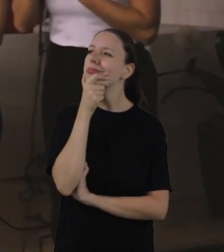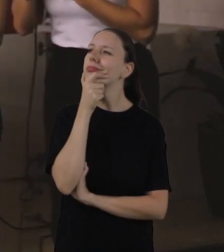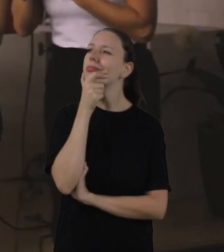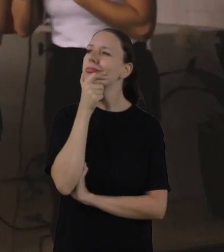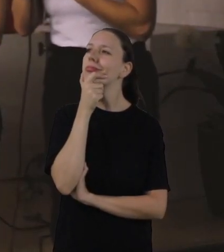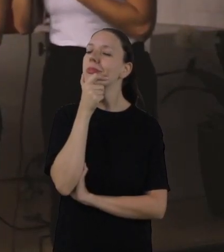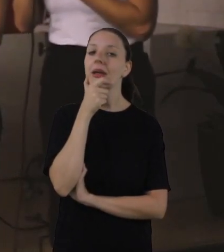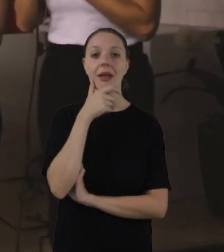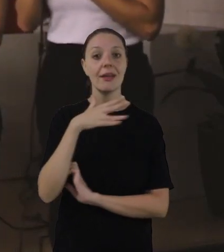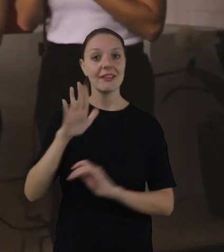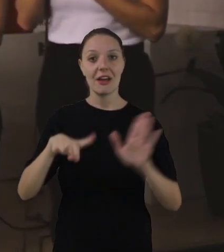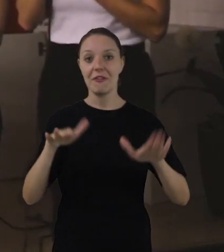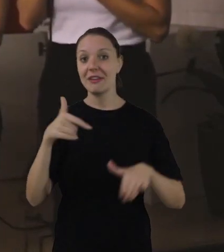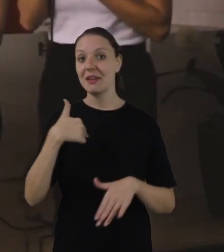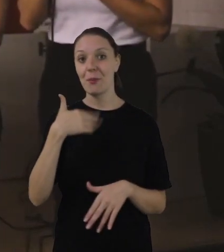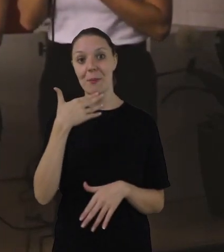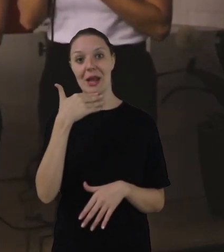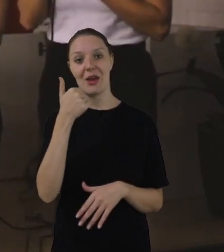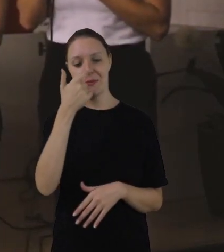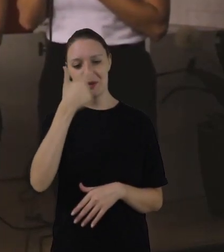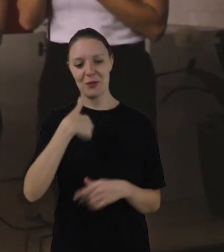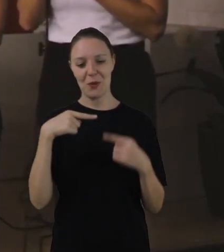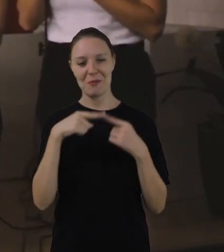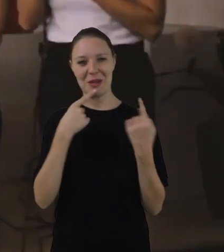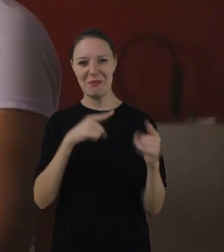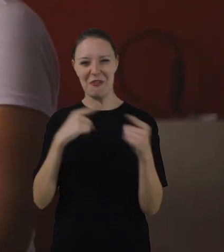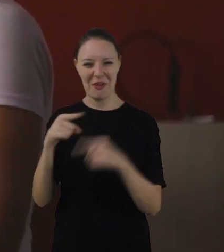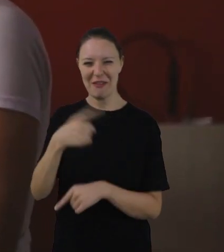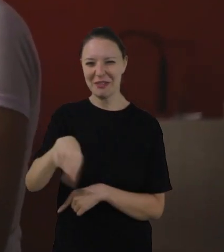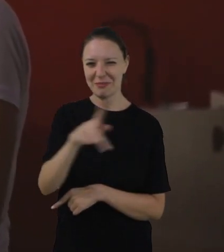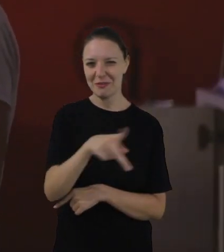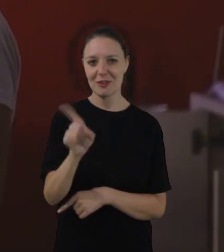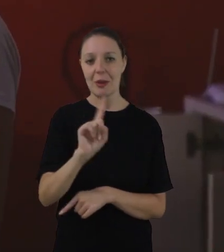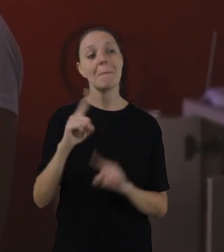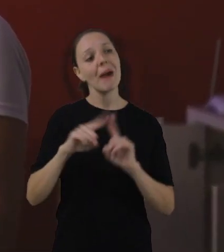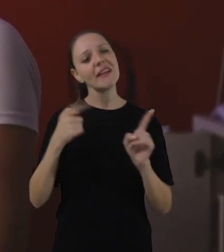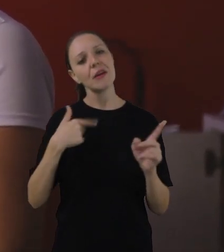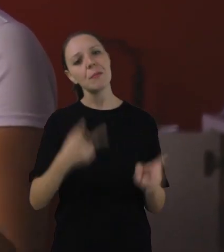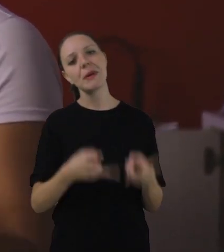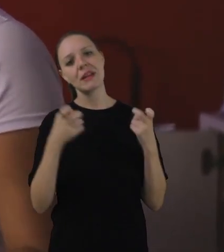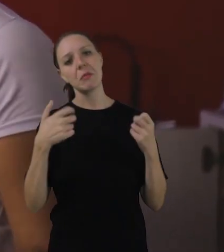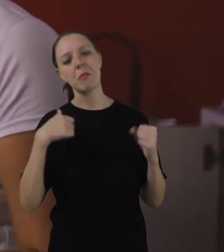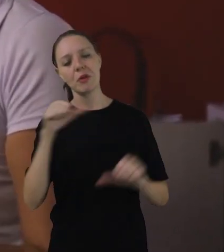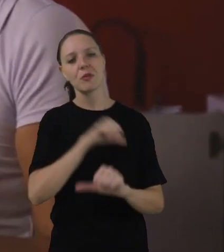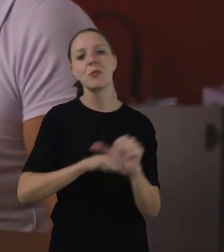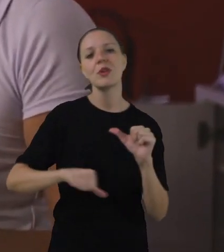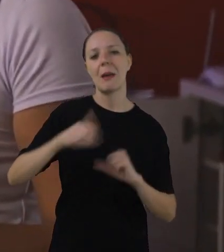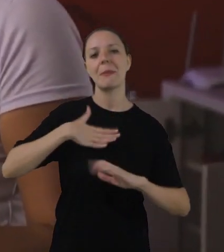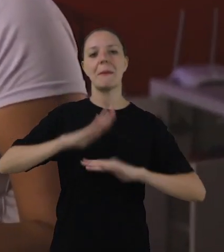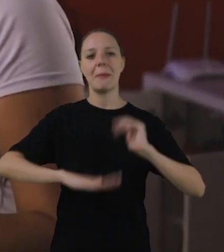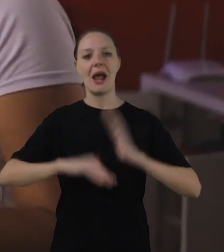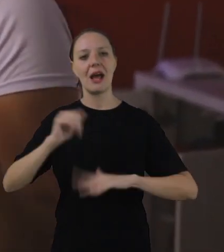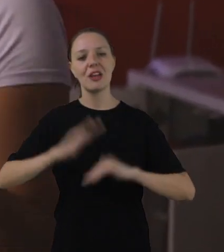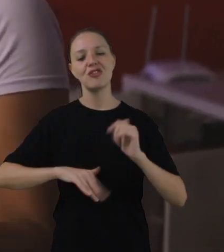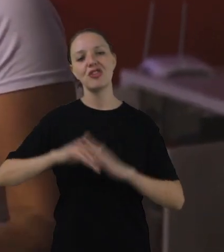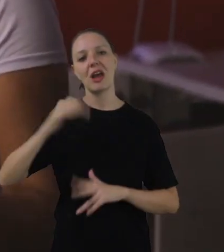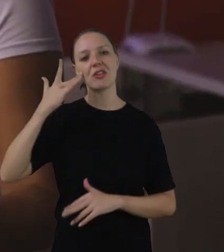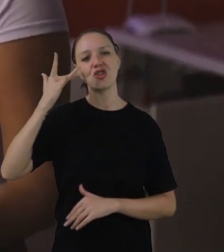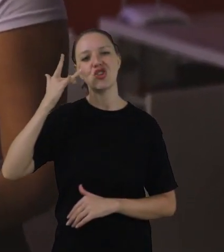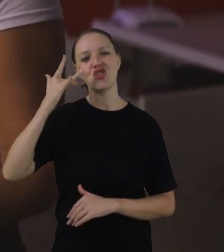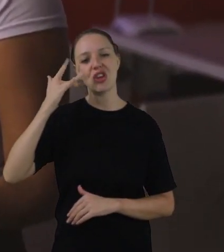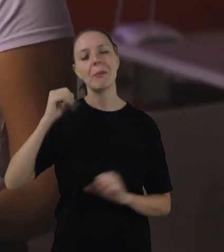não seja a melhor pessoa para fazer essas provocativas, mas eu percebo que nós podemos sim mudar e fazer diferente no nosso dia a dia.